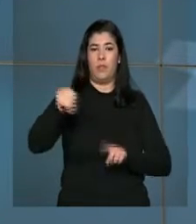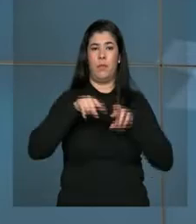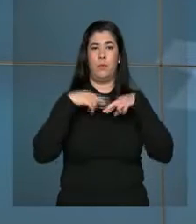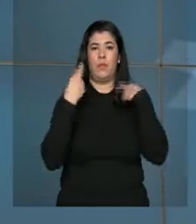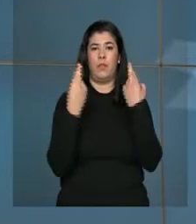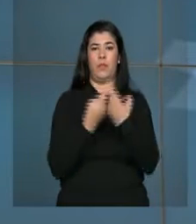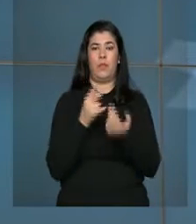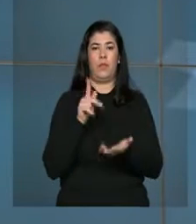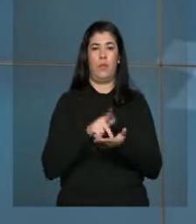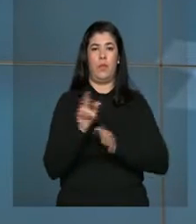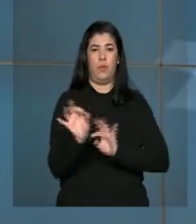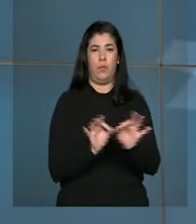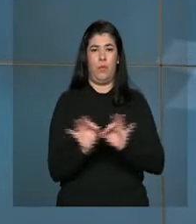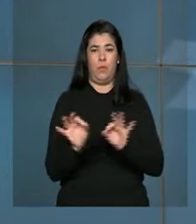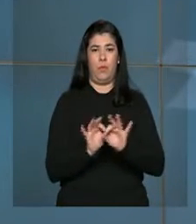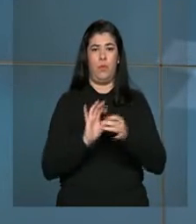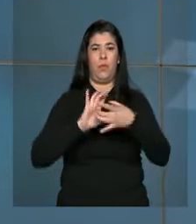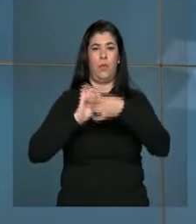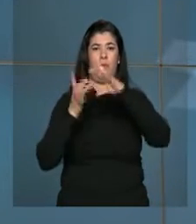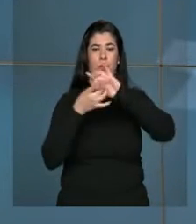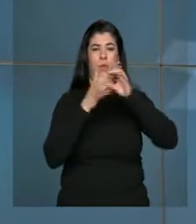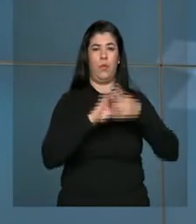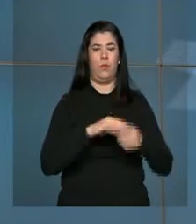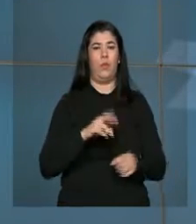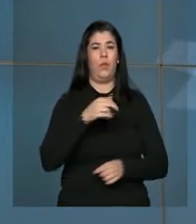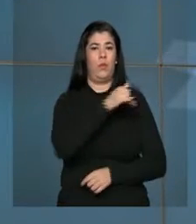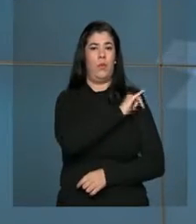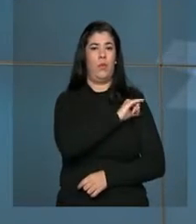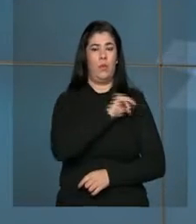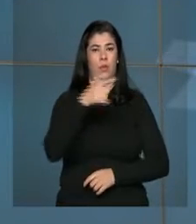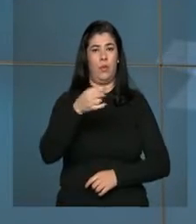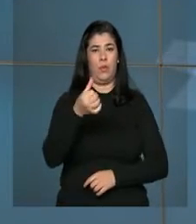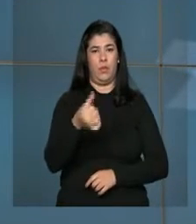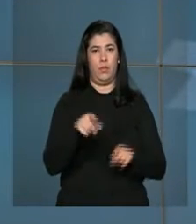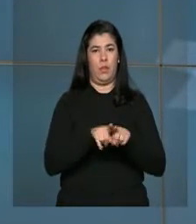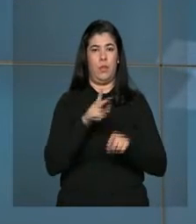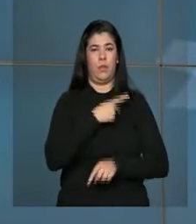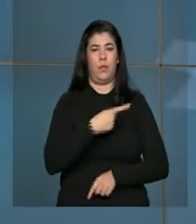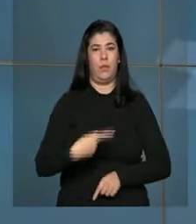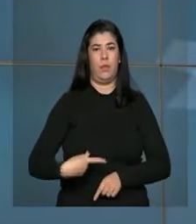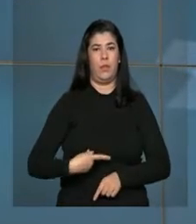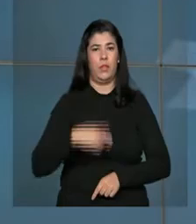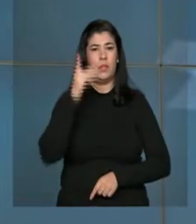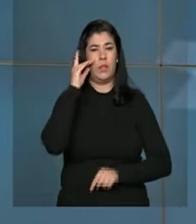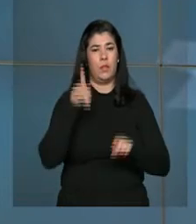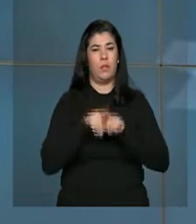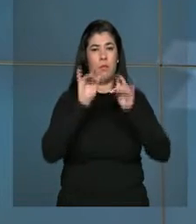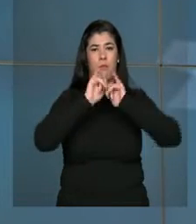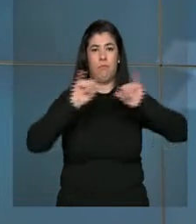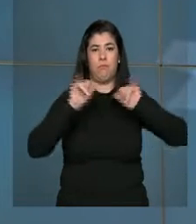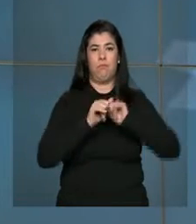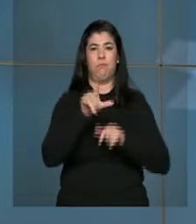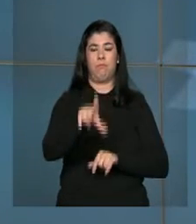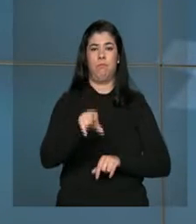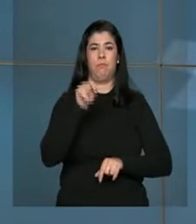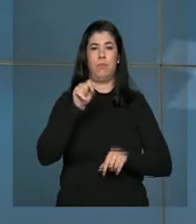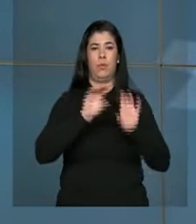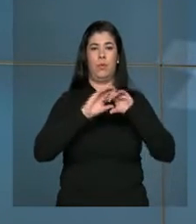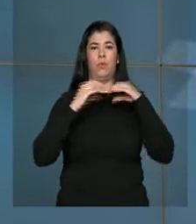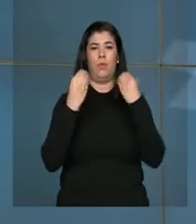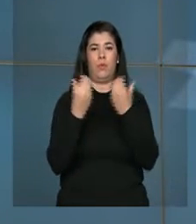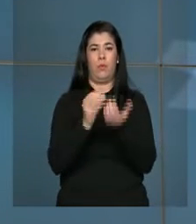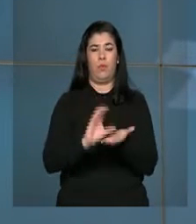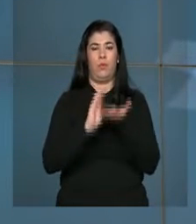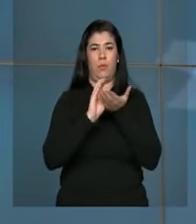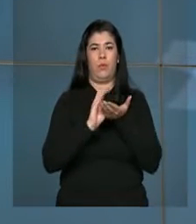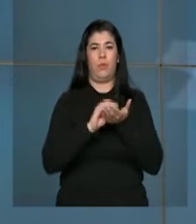de atualização do projeto dos Jogos Olímpicos Rio 2016. A presidenta Dilma Rousseff anunciou que indicou para o Conselho